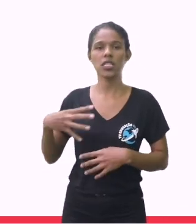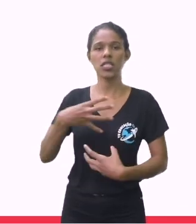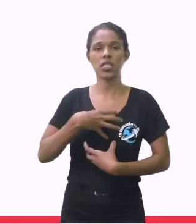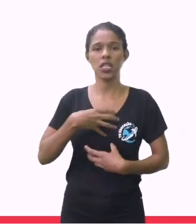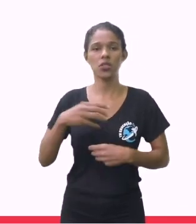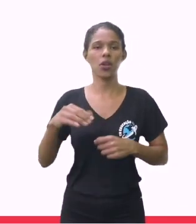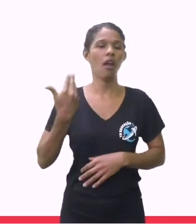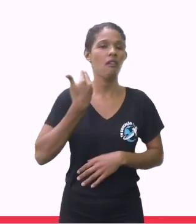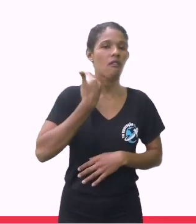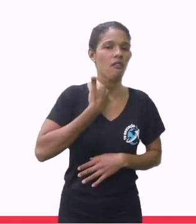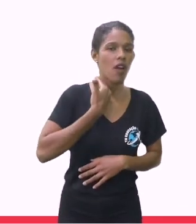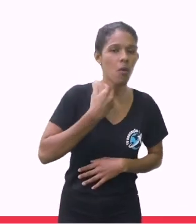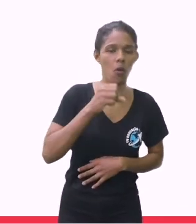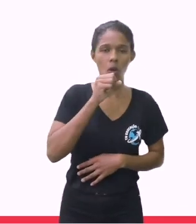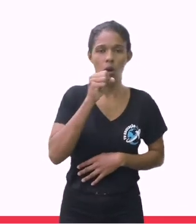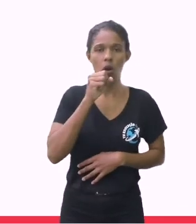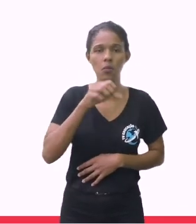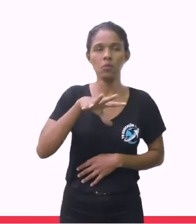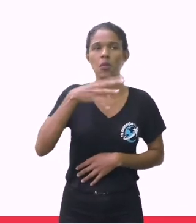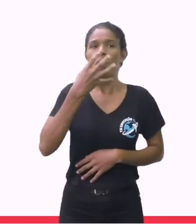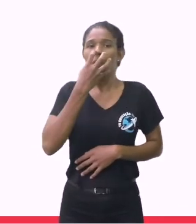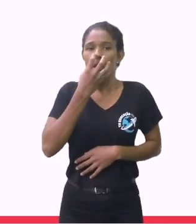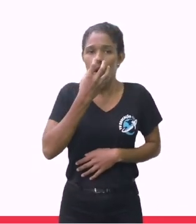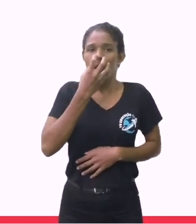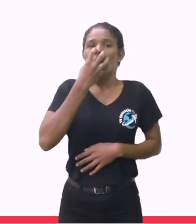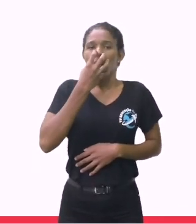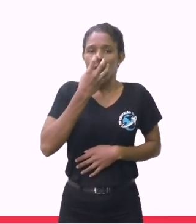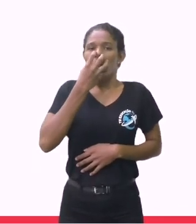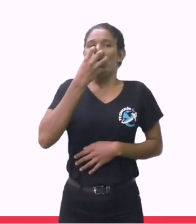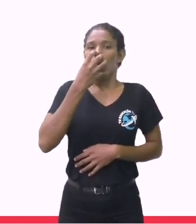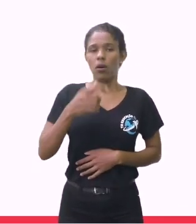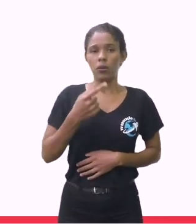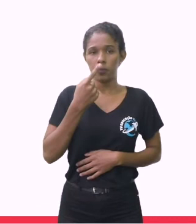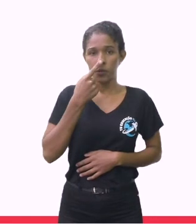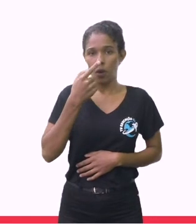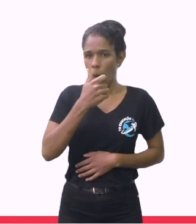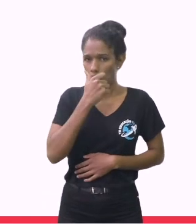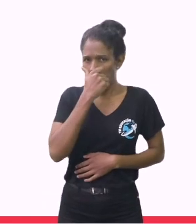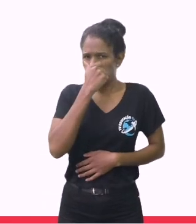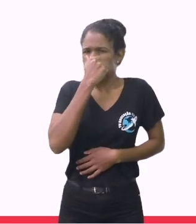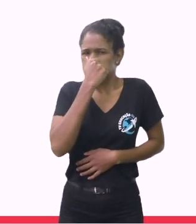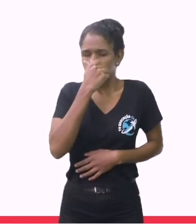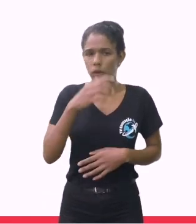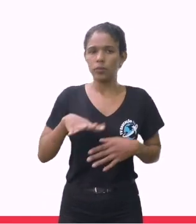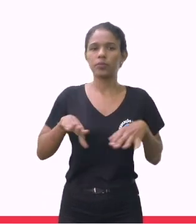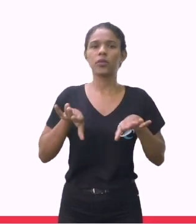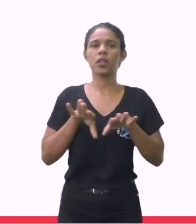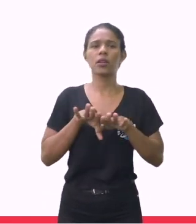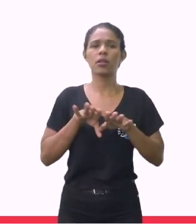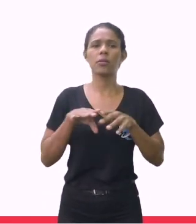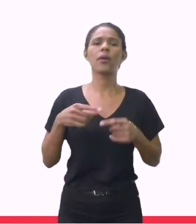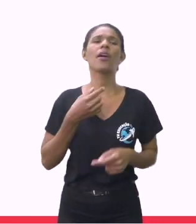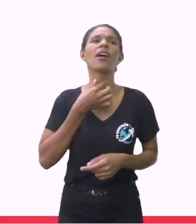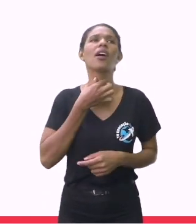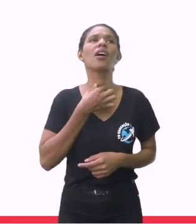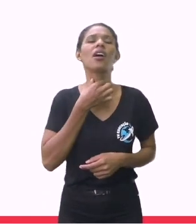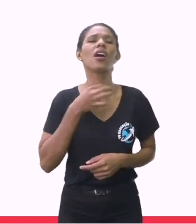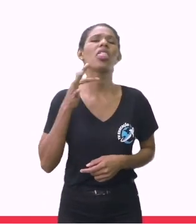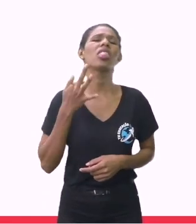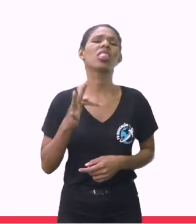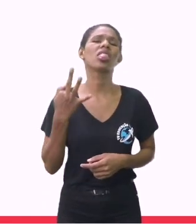e dificuldade para respirar, nariz entupido e ou escorrendo, dor de garganta e sintomas